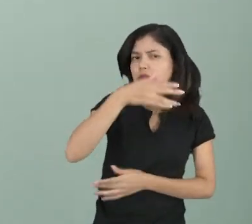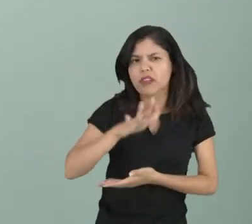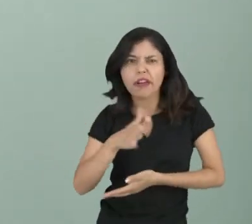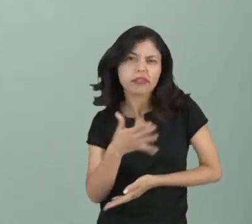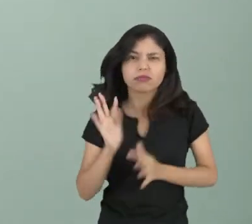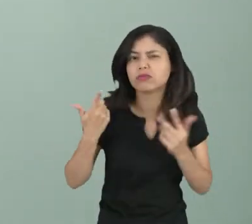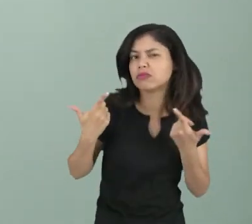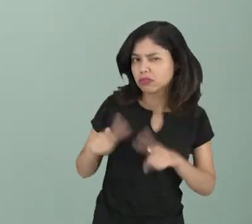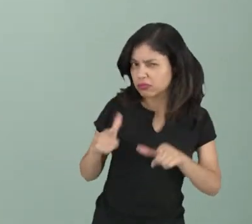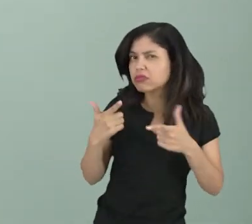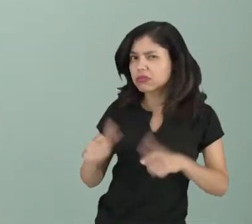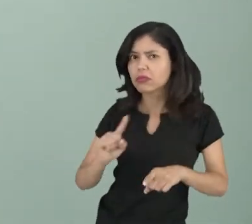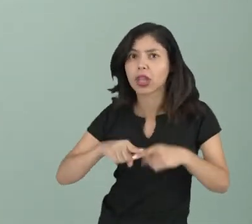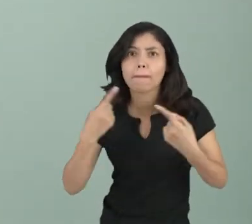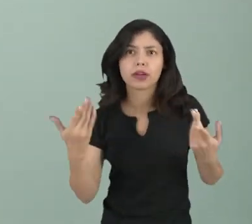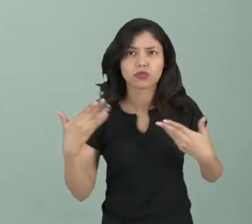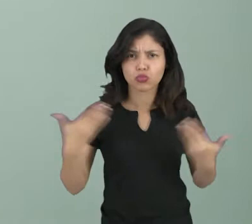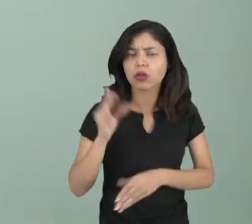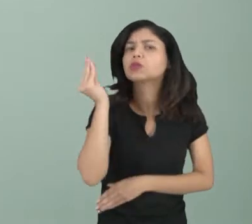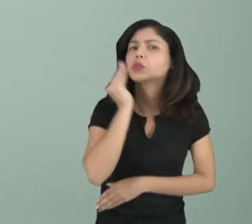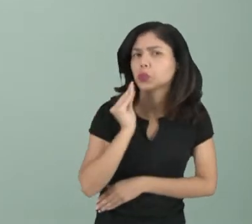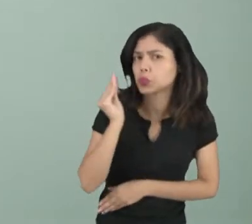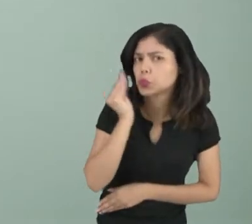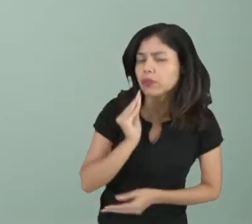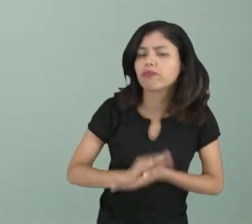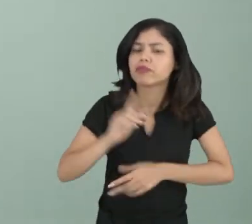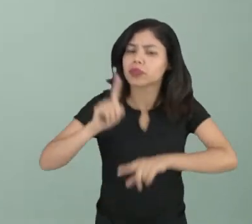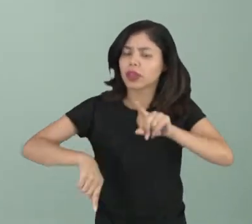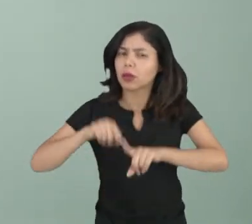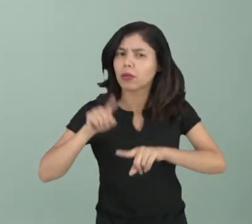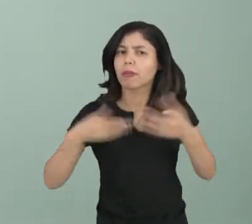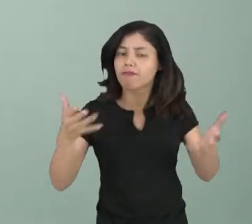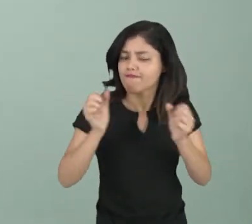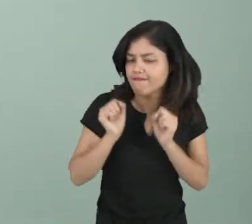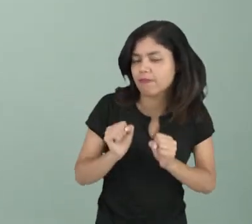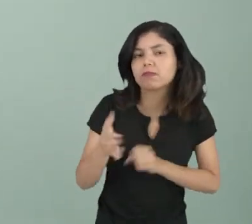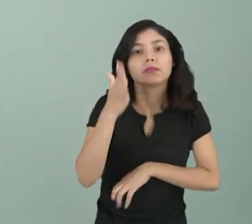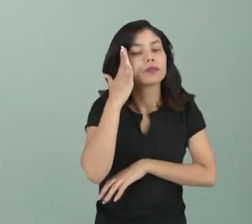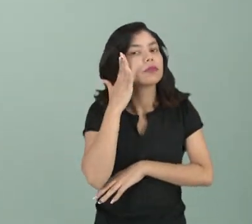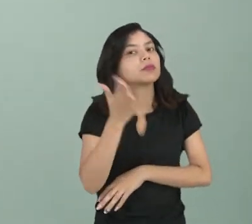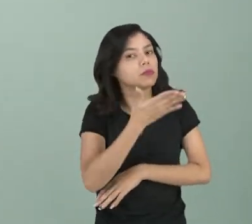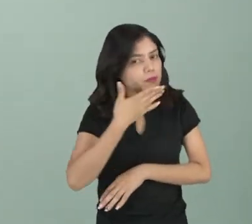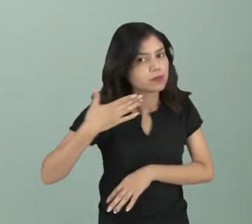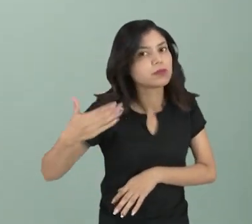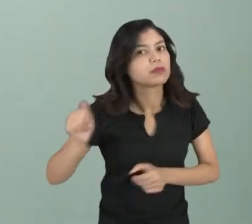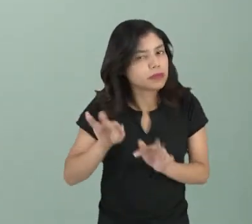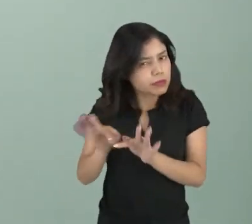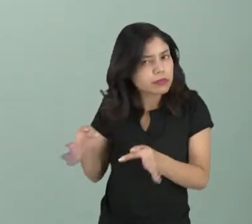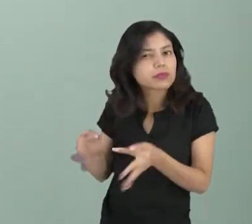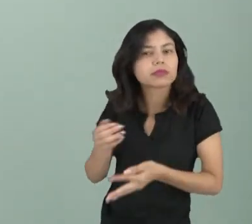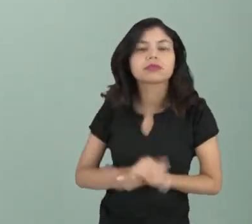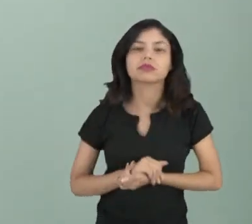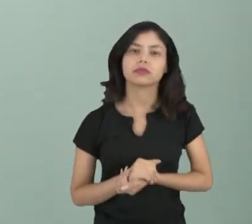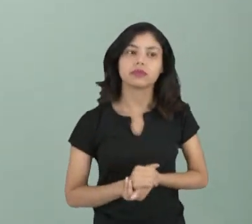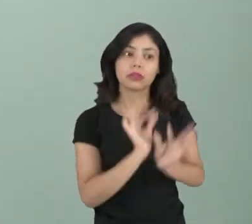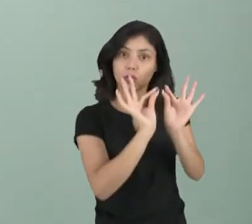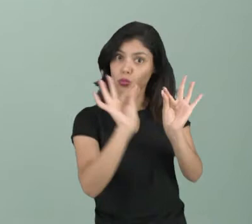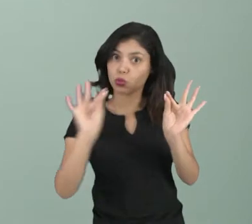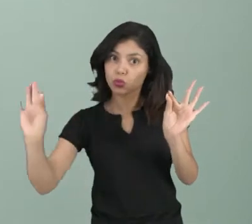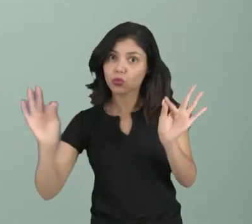meio chato mas hoje eu tentei fazer um material que você possa entender de maneira mais simples